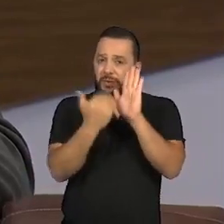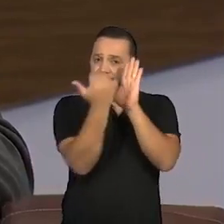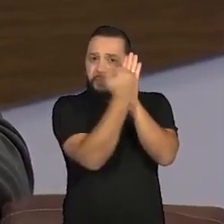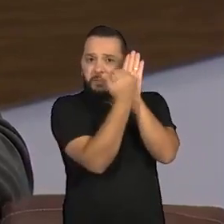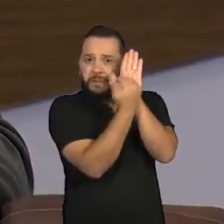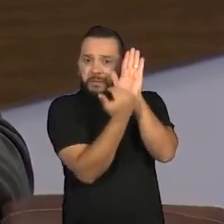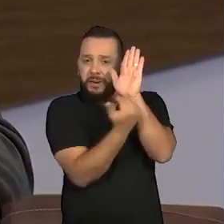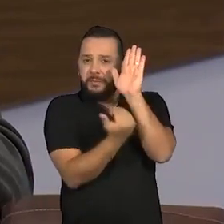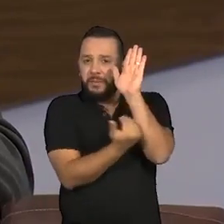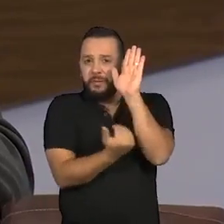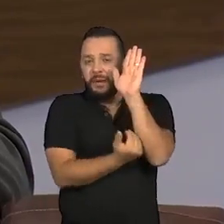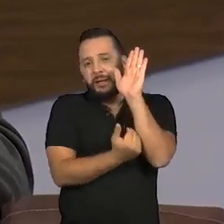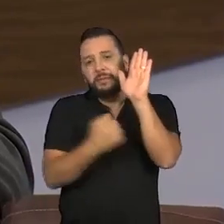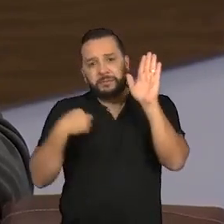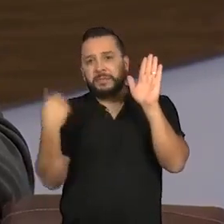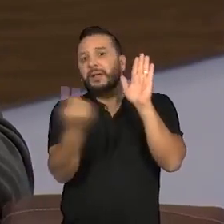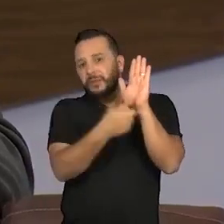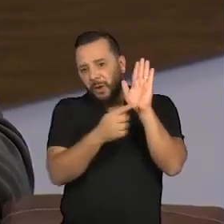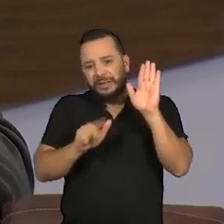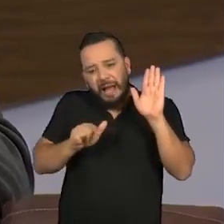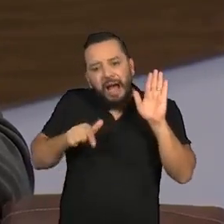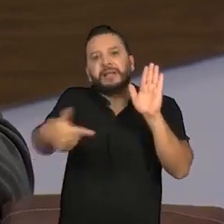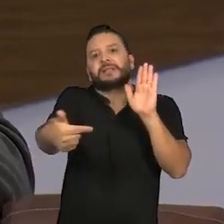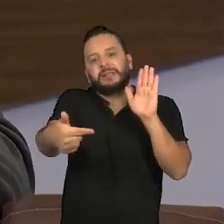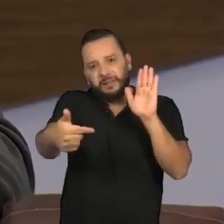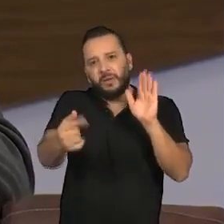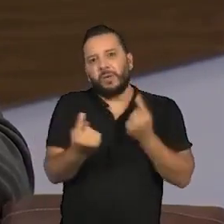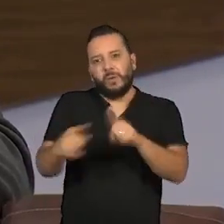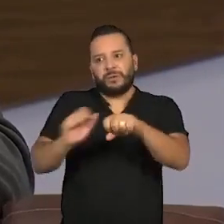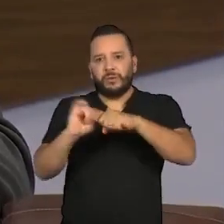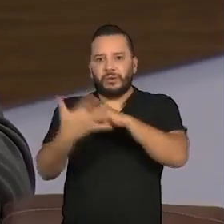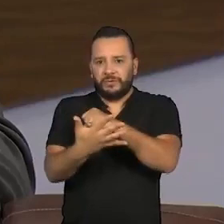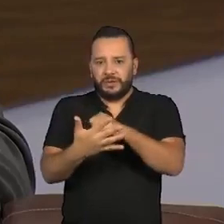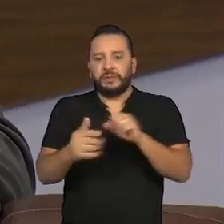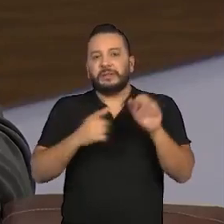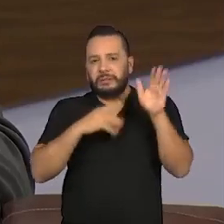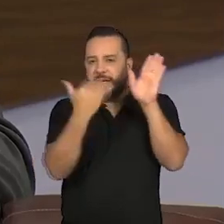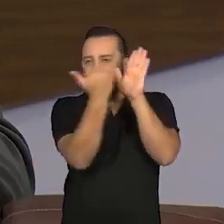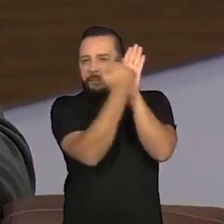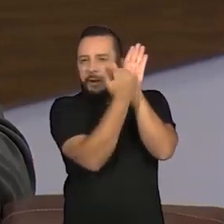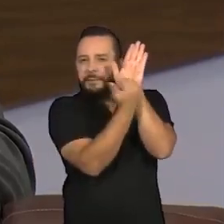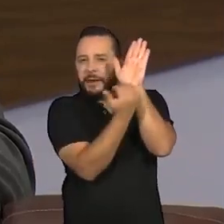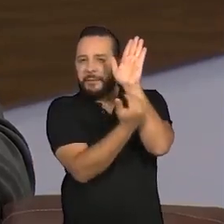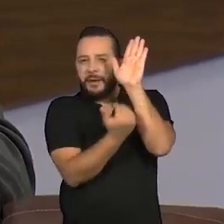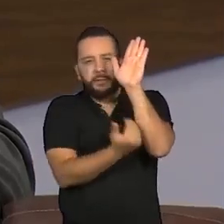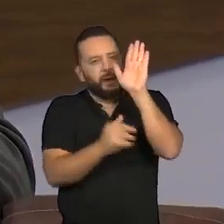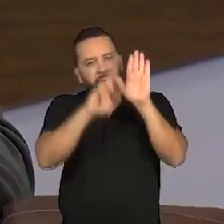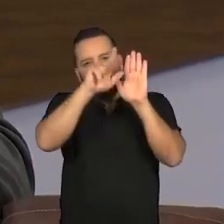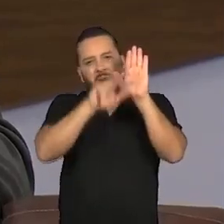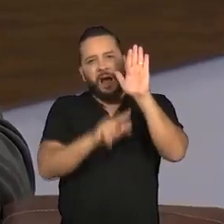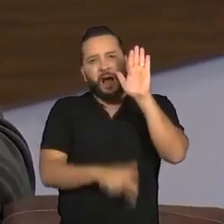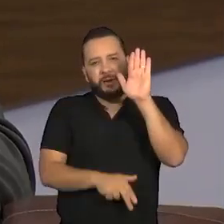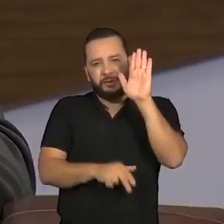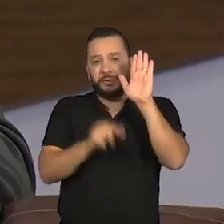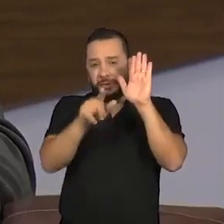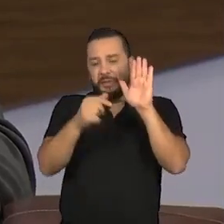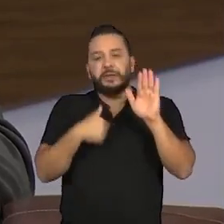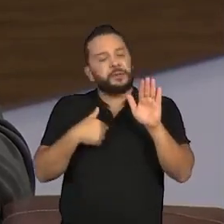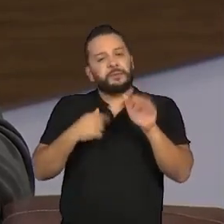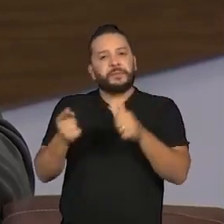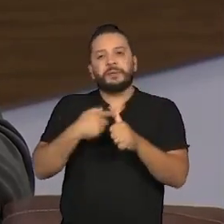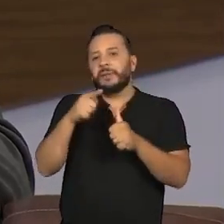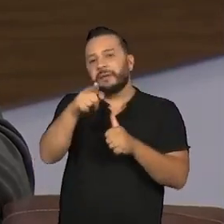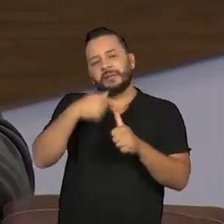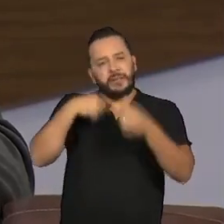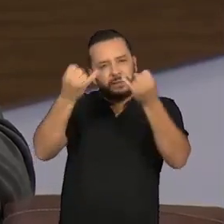gente pudesse enfrentar esse momento. Essa agenda, ela se compõe de diversos itens. Eu queria, primeiro, que você